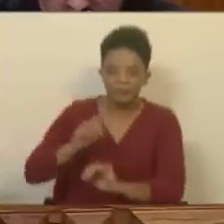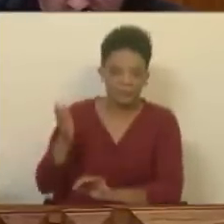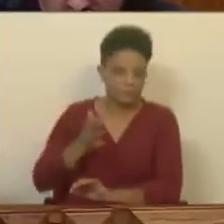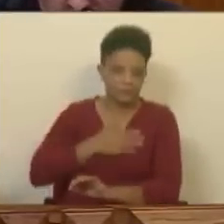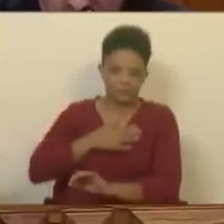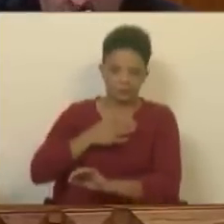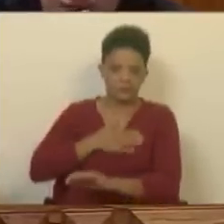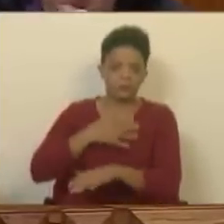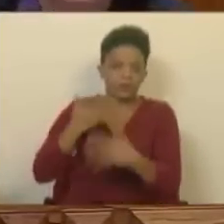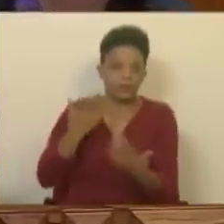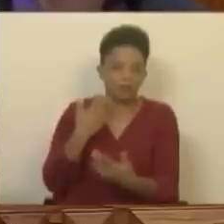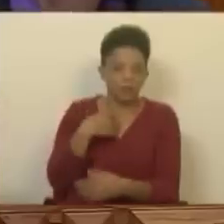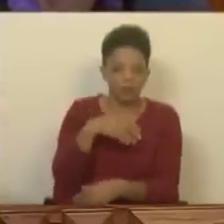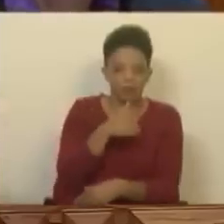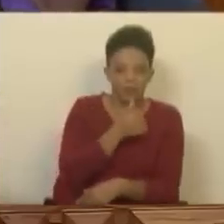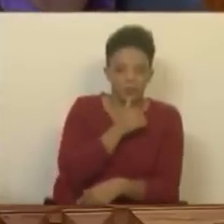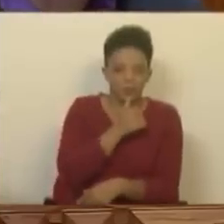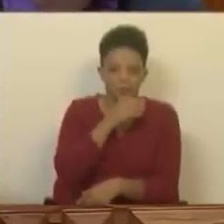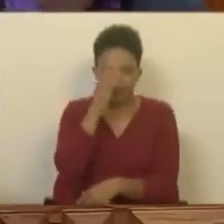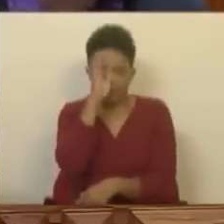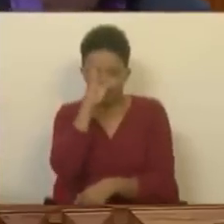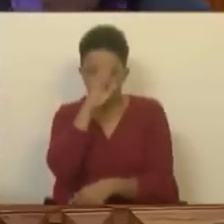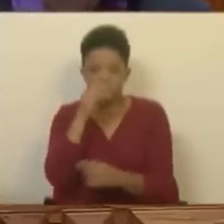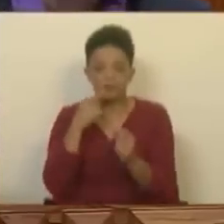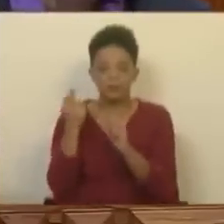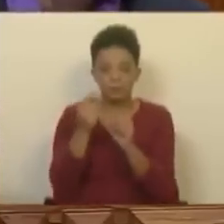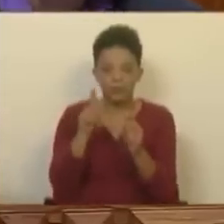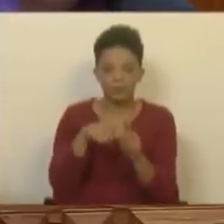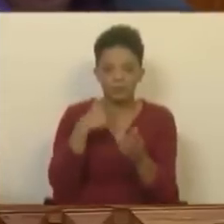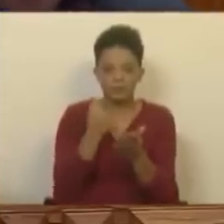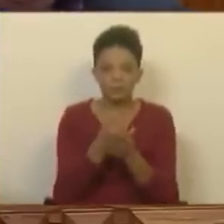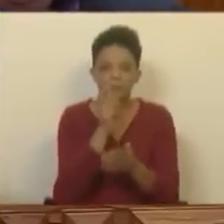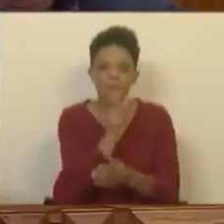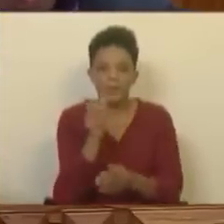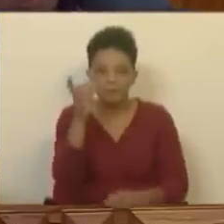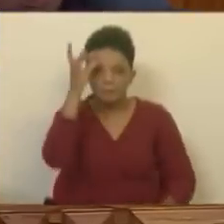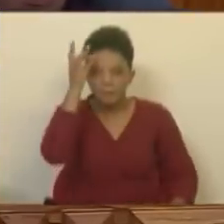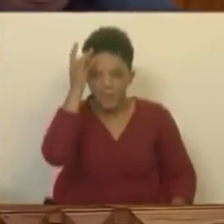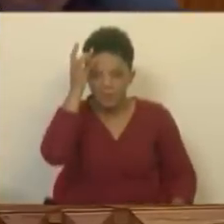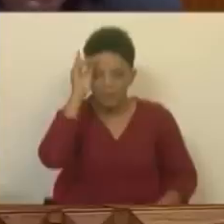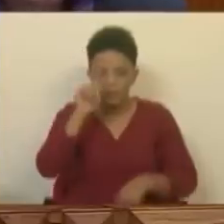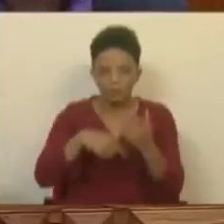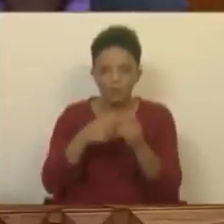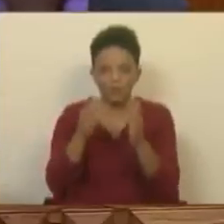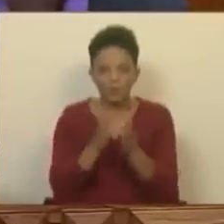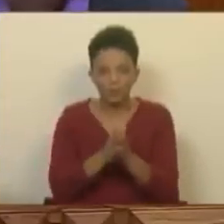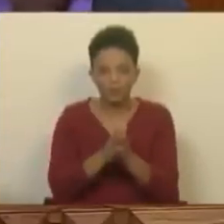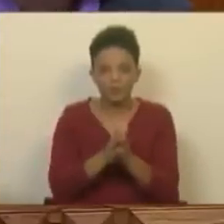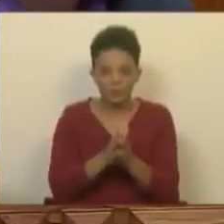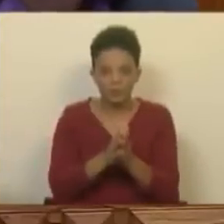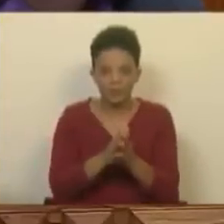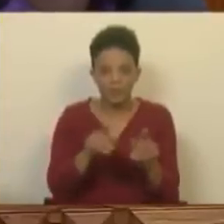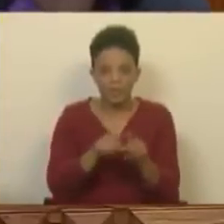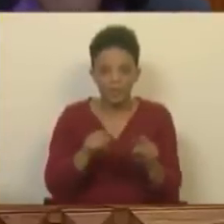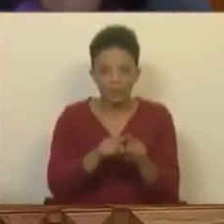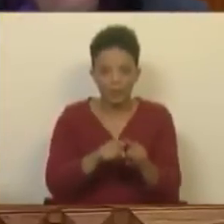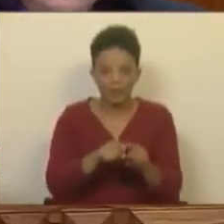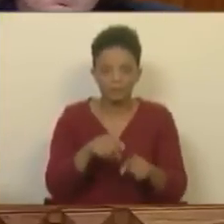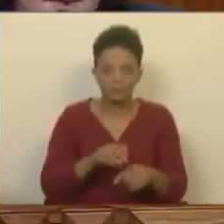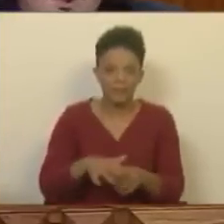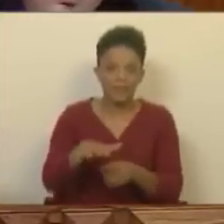refugiam-se no debate onde fixam sempre umas palavras e depois todos os heterónimos repetem à sociedade